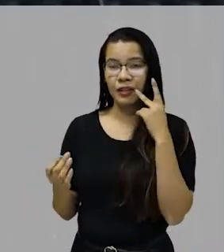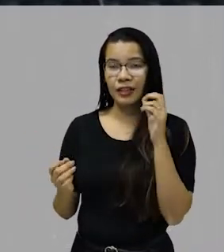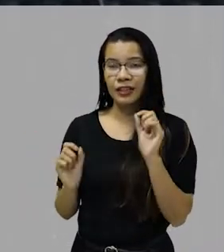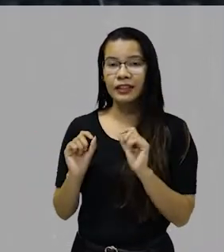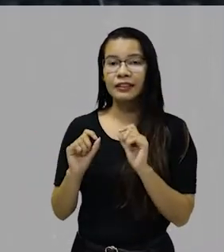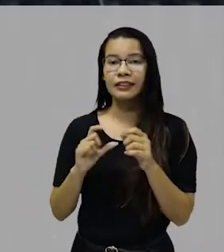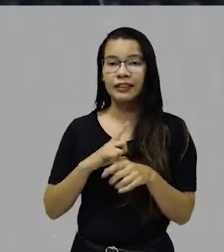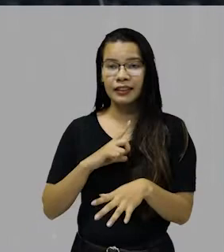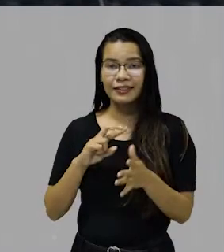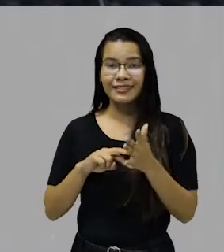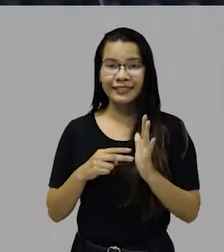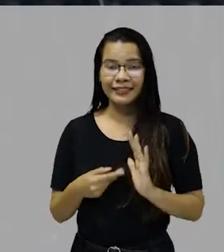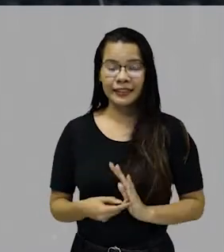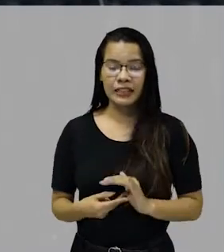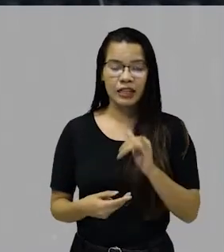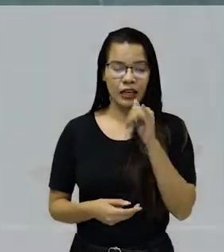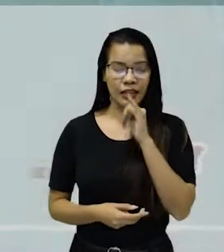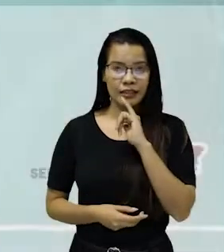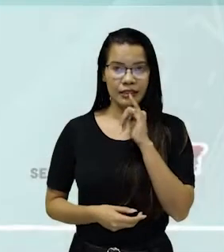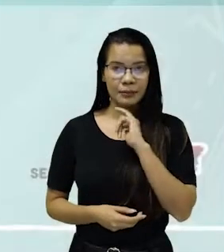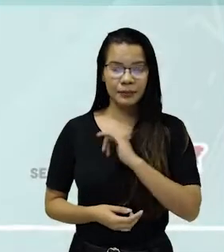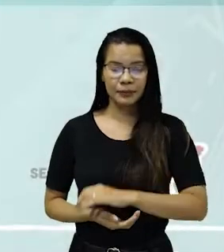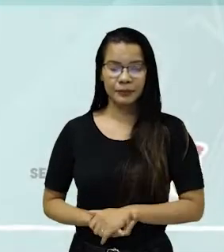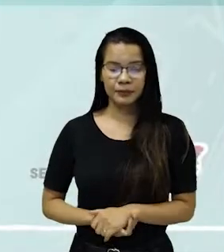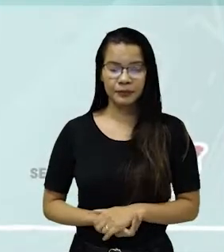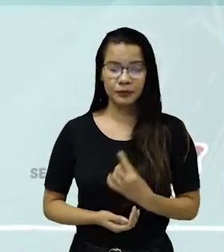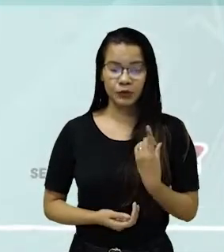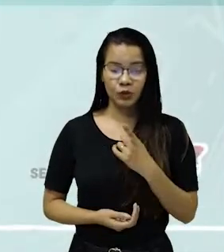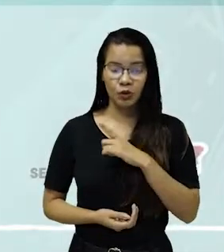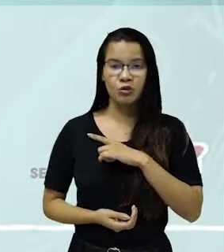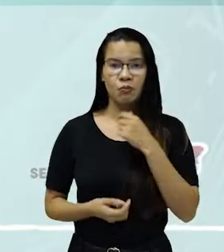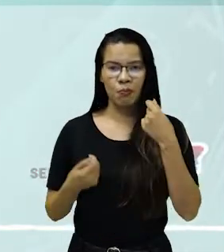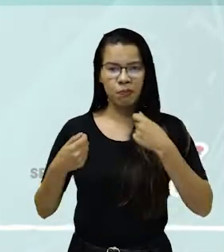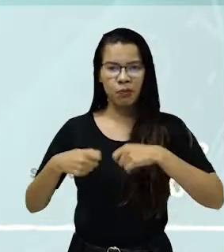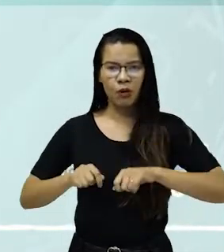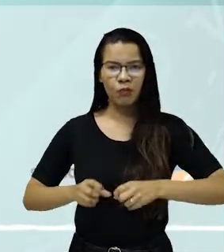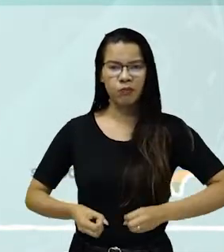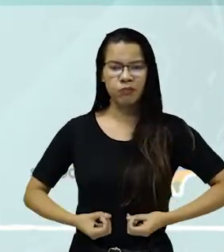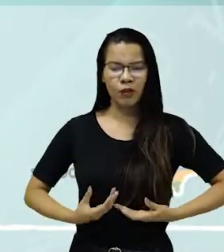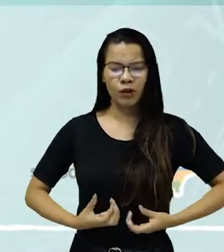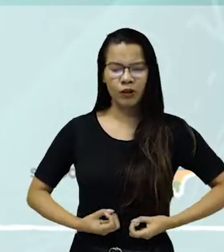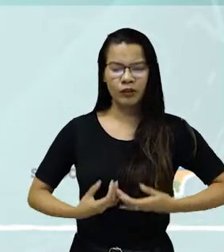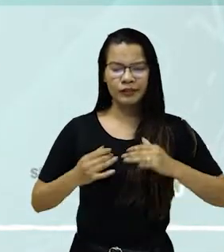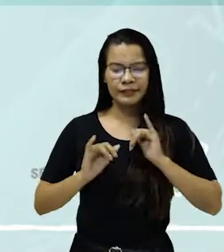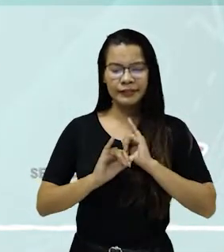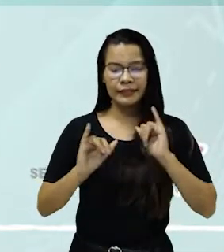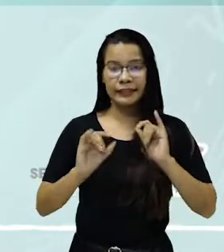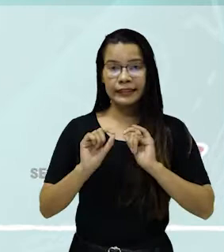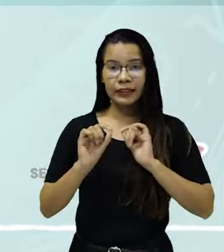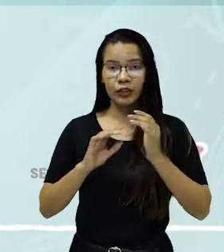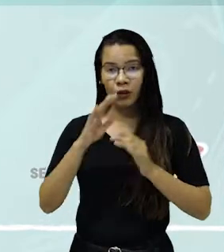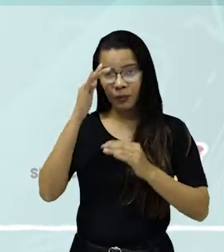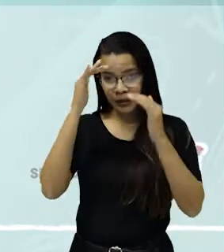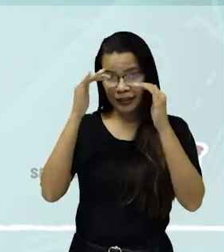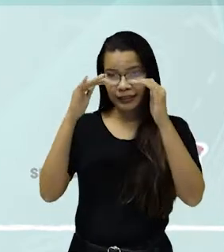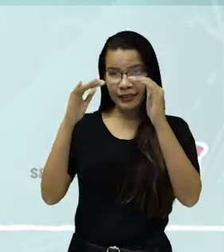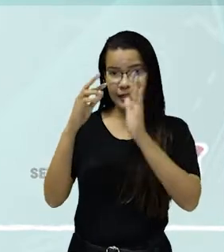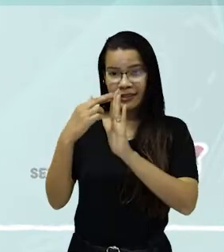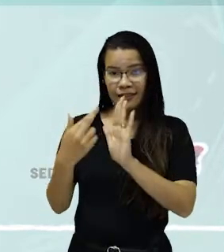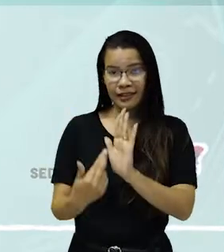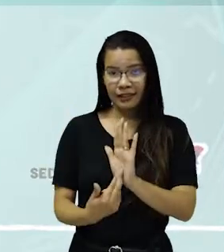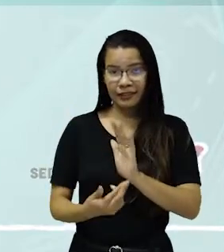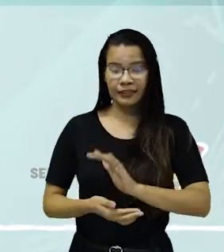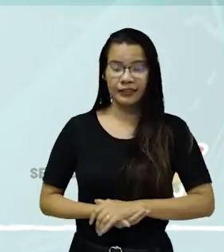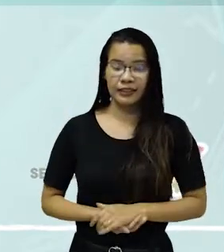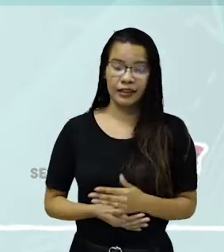tenha sentido. Olha o exemplo ainda. Ó, nós somos capazes de produzir enunciados que obedeçam às regras,